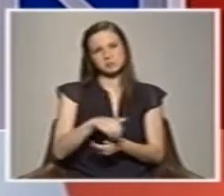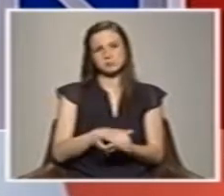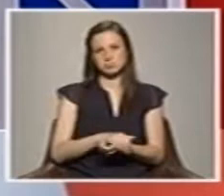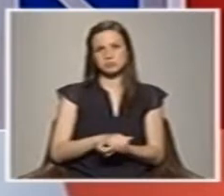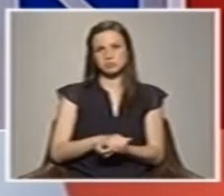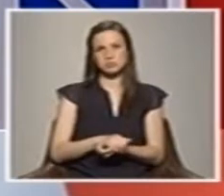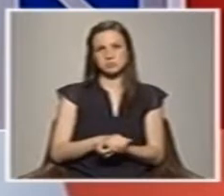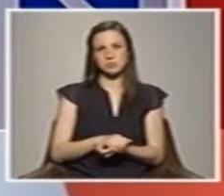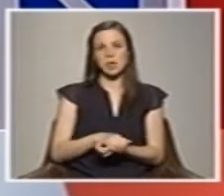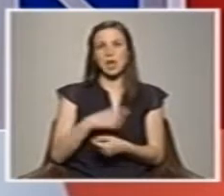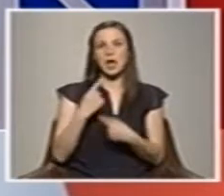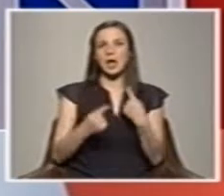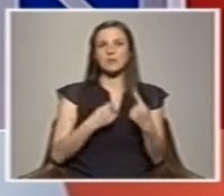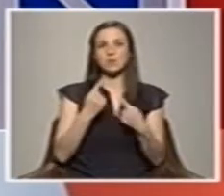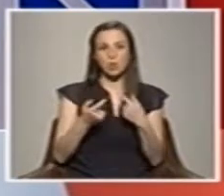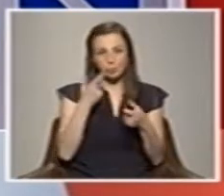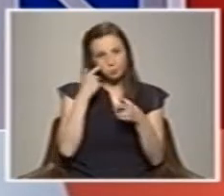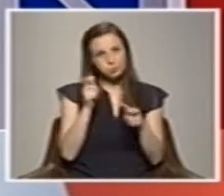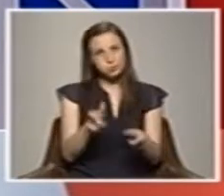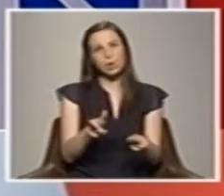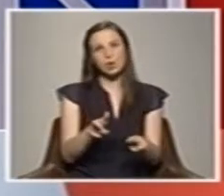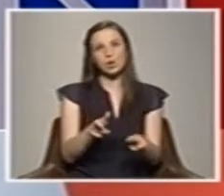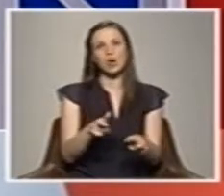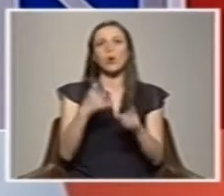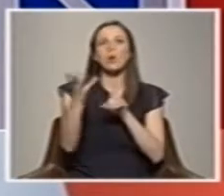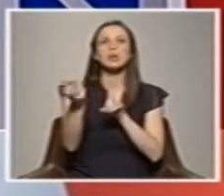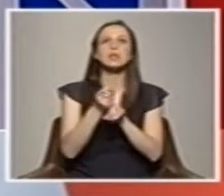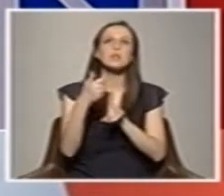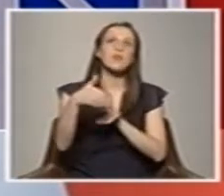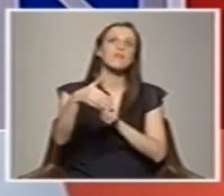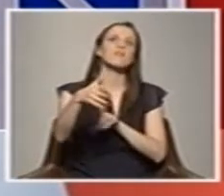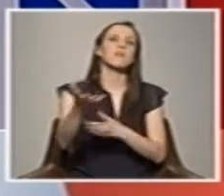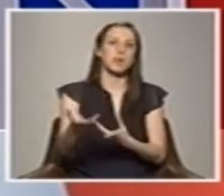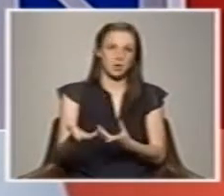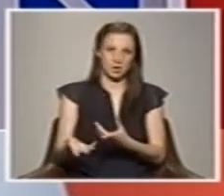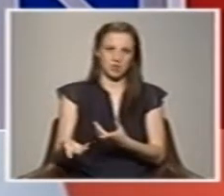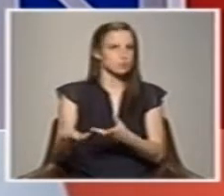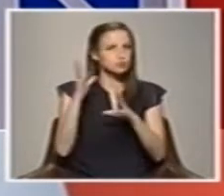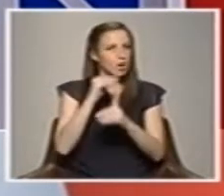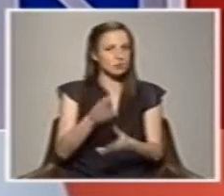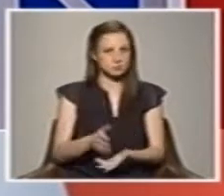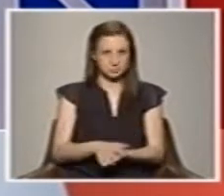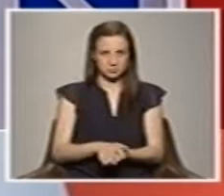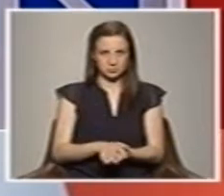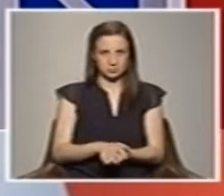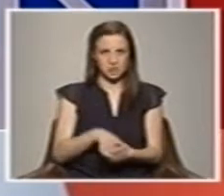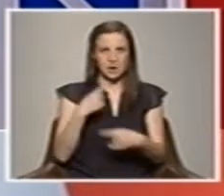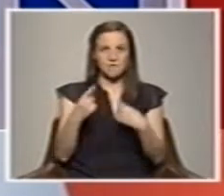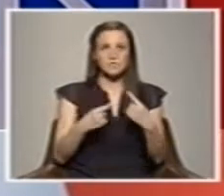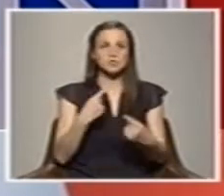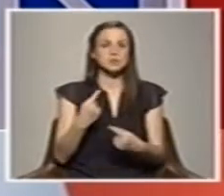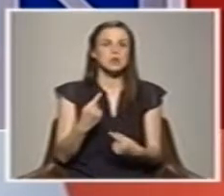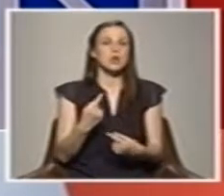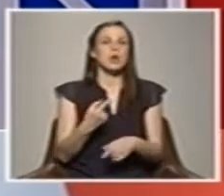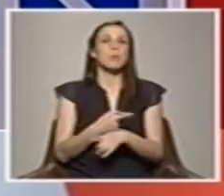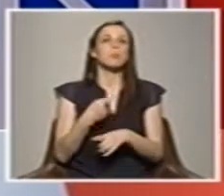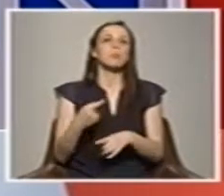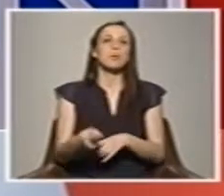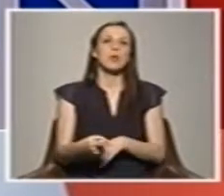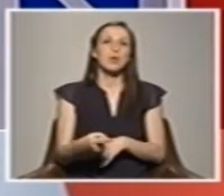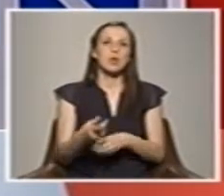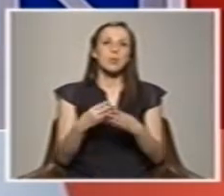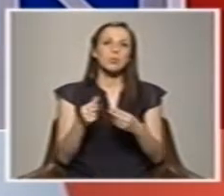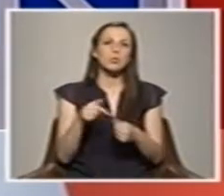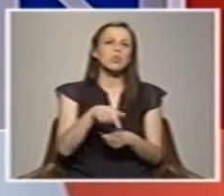nem sempre se consegue controlar quantos clientes vão vir para comprar. Muitas das vezes até falta, ai, porque é que não tem aqui mais produto